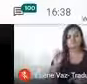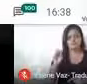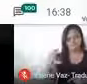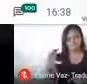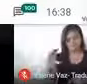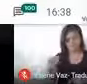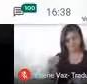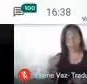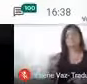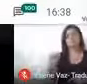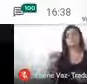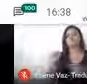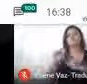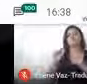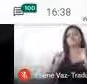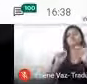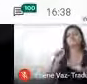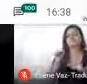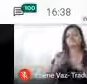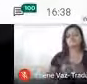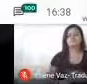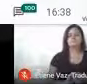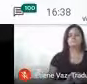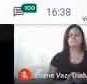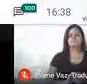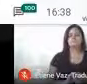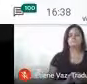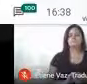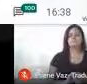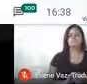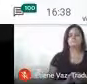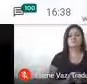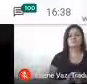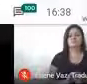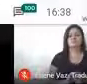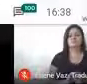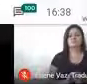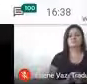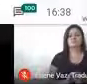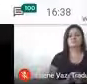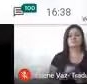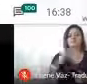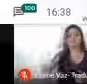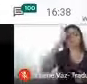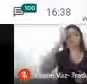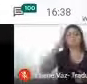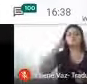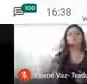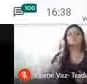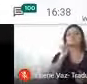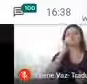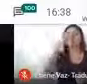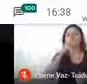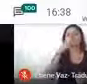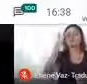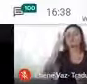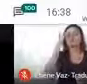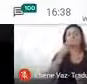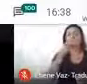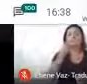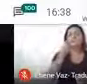respeito o monitoramento do falante durante o uso da fala.